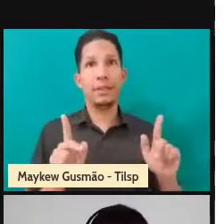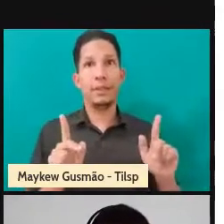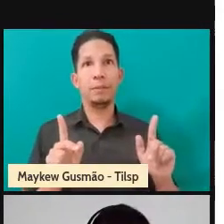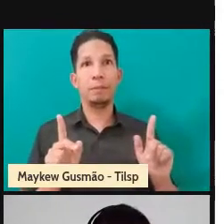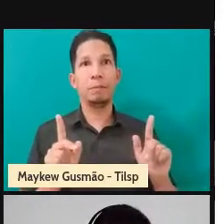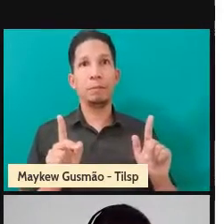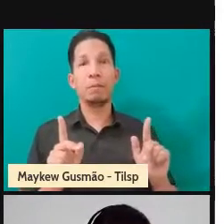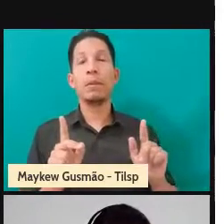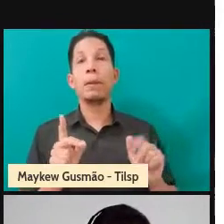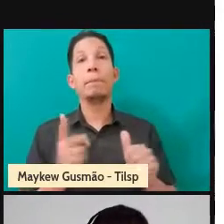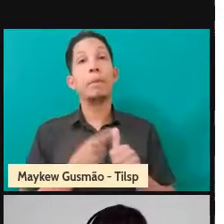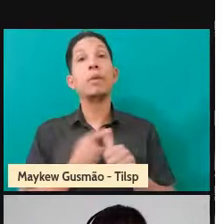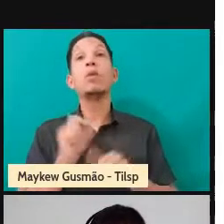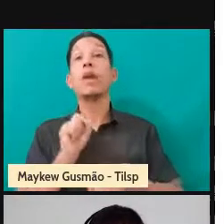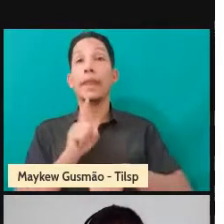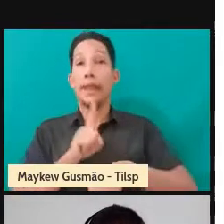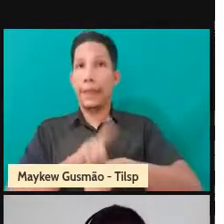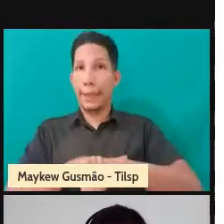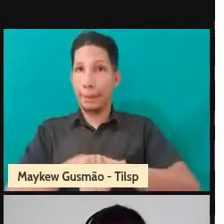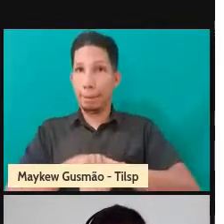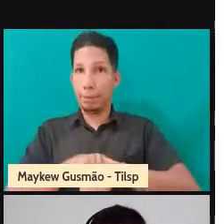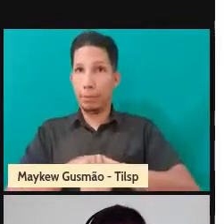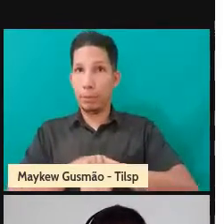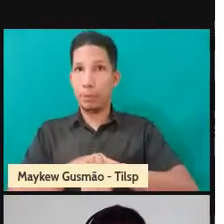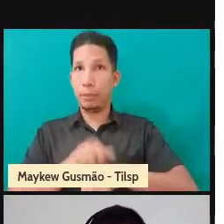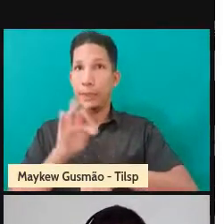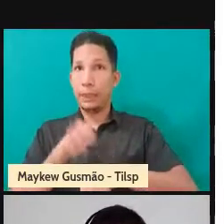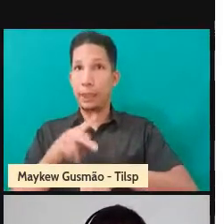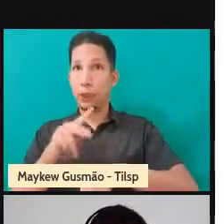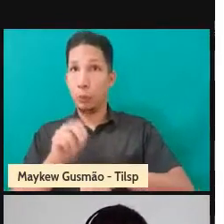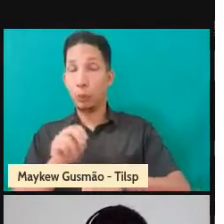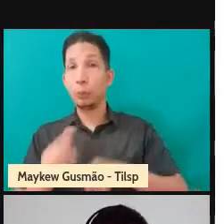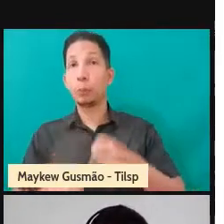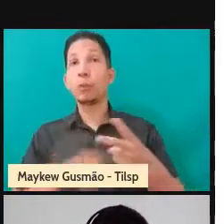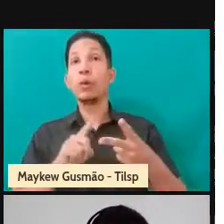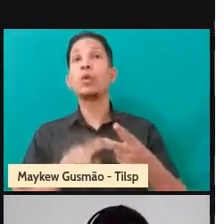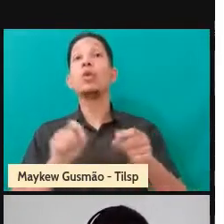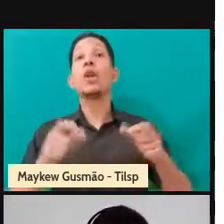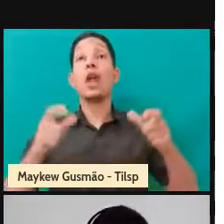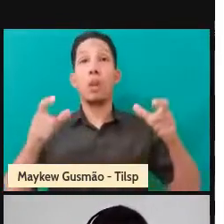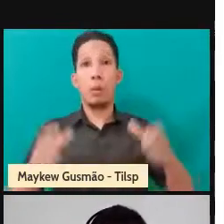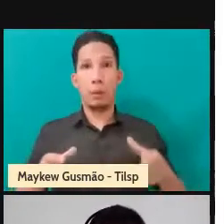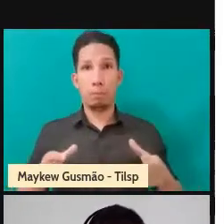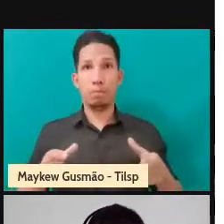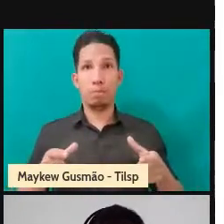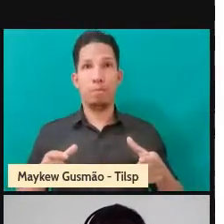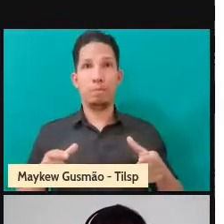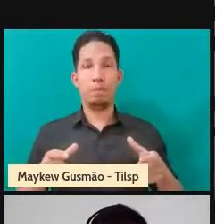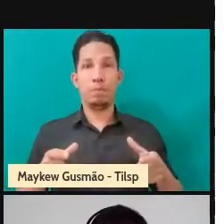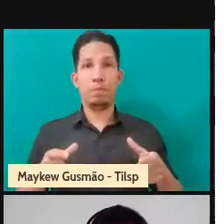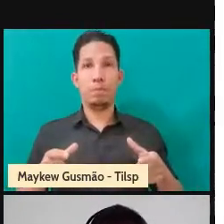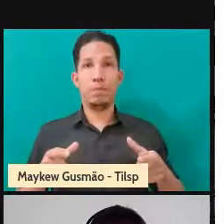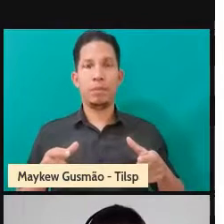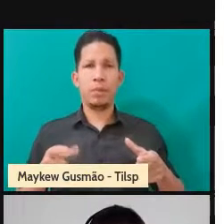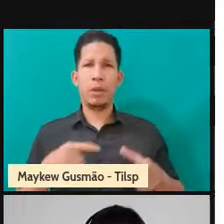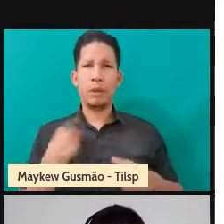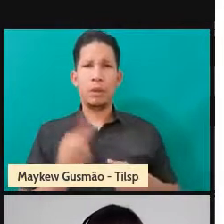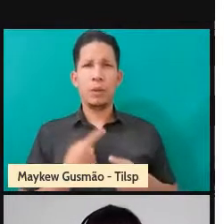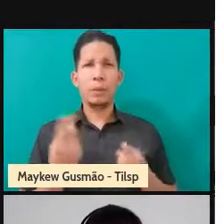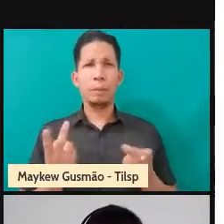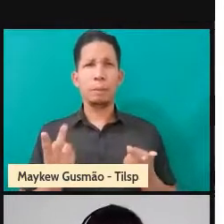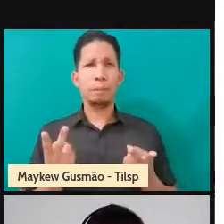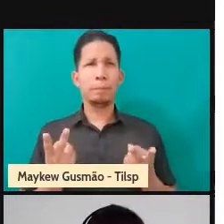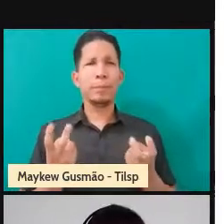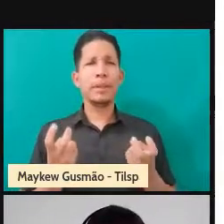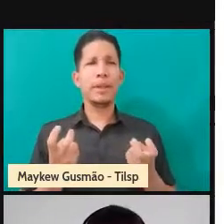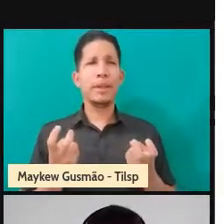é o tempo, e o segundo é o espaço. Que a gente vê